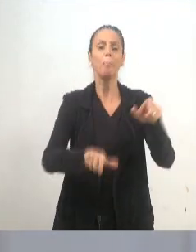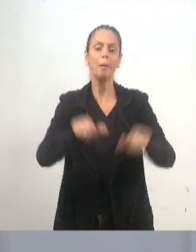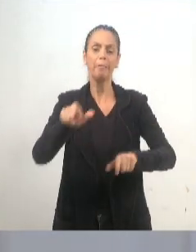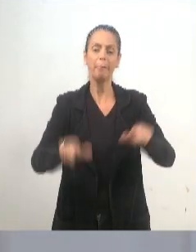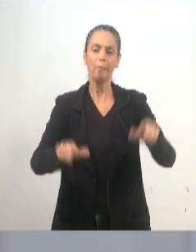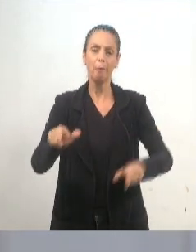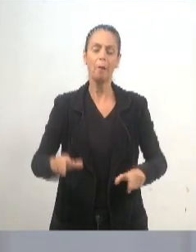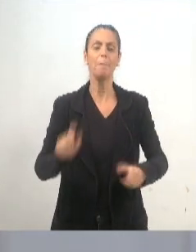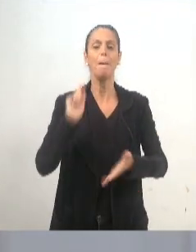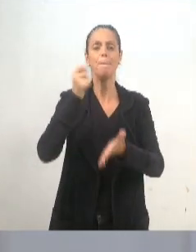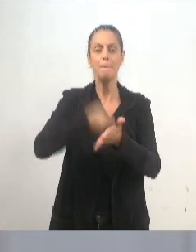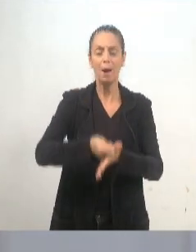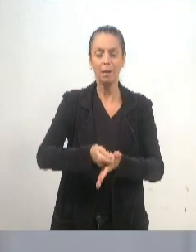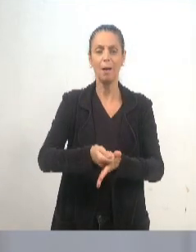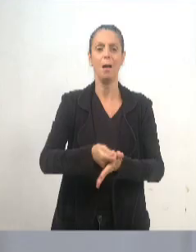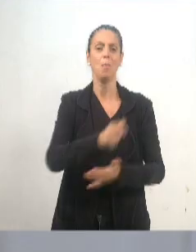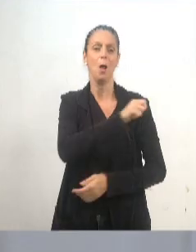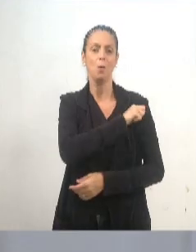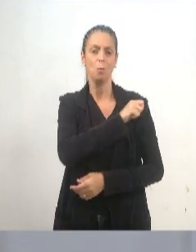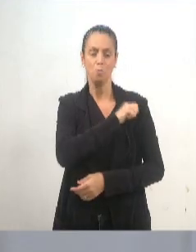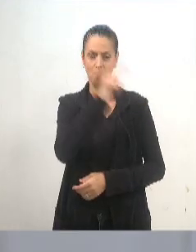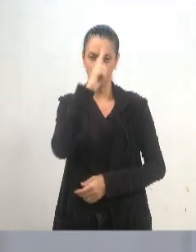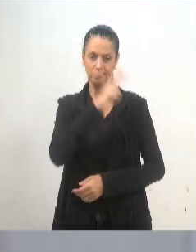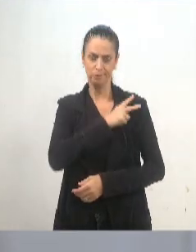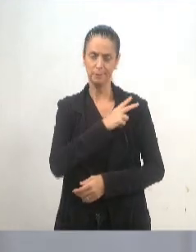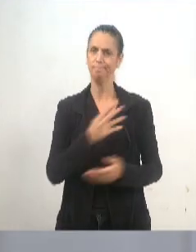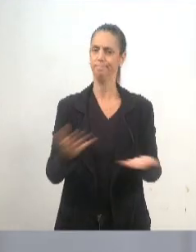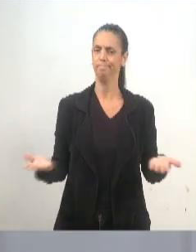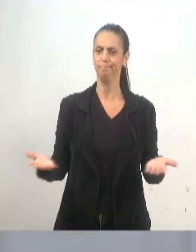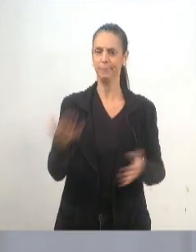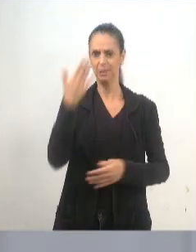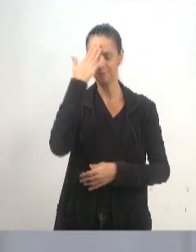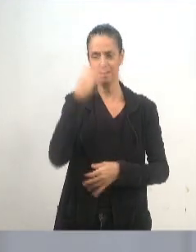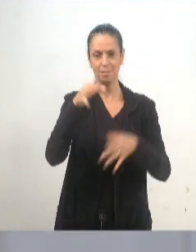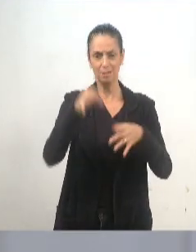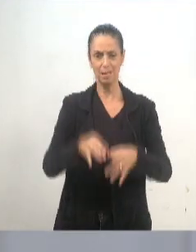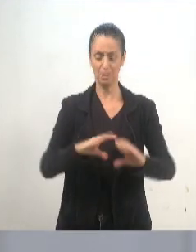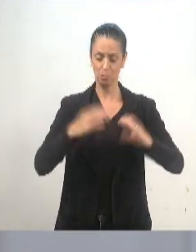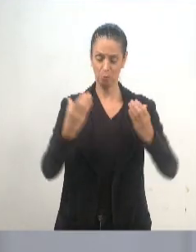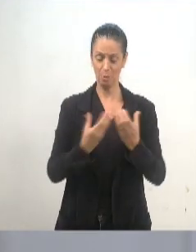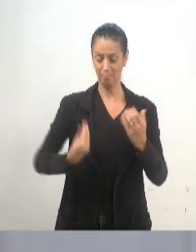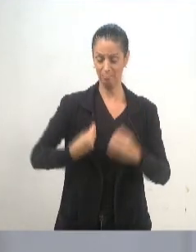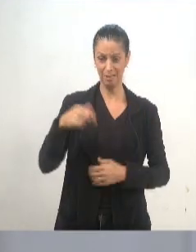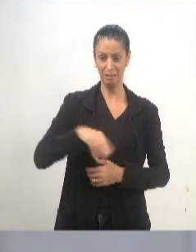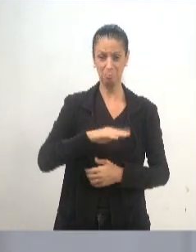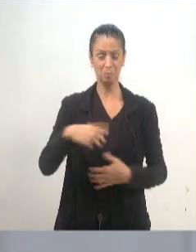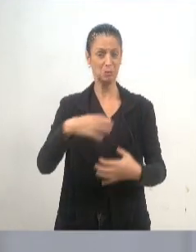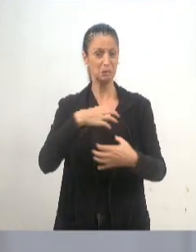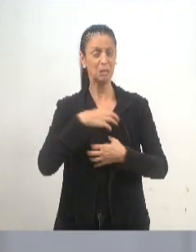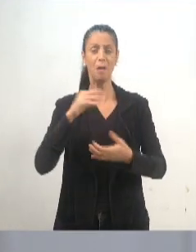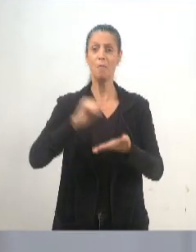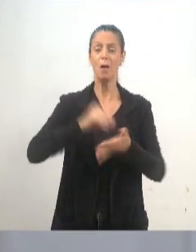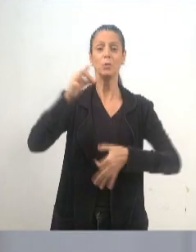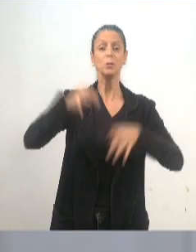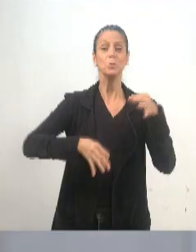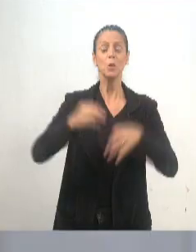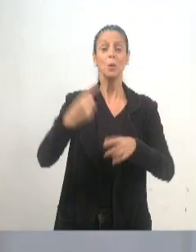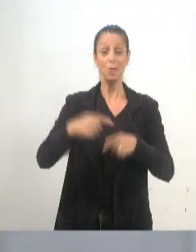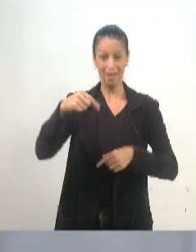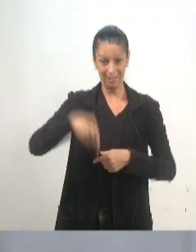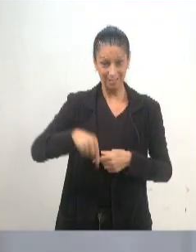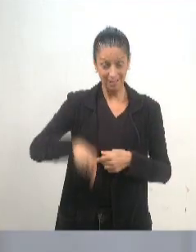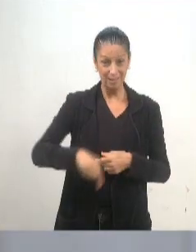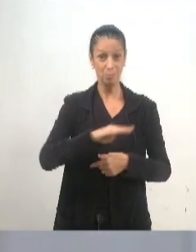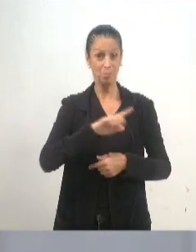para pagar aluno para fazer ensino médio. Eu tenho certeza que a comunidade de Blumenau se sente muito injustiçada, porque aqui é um dos lugares